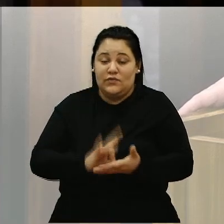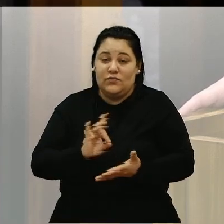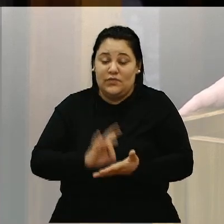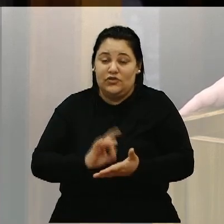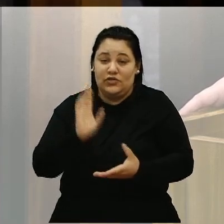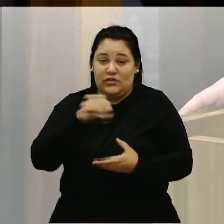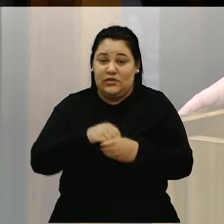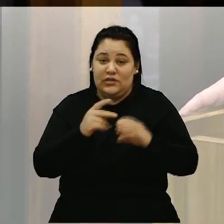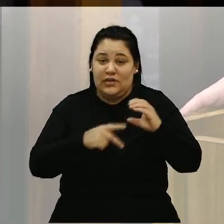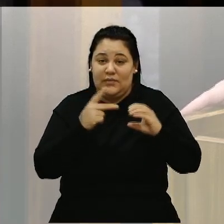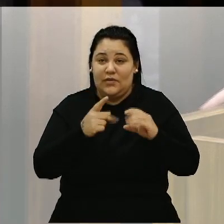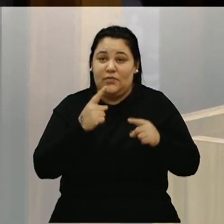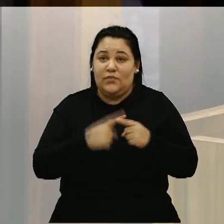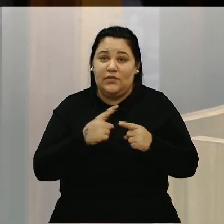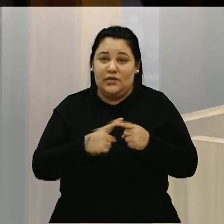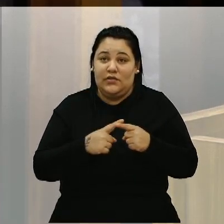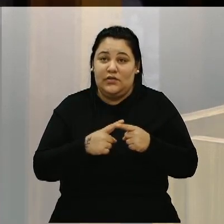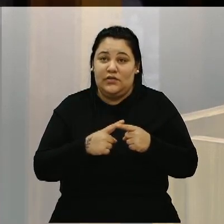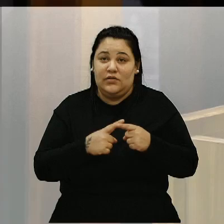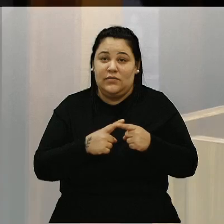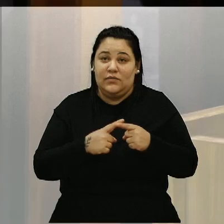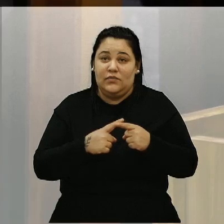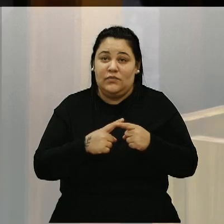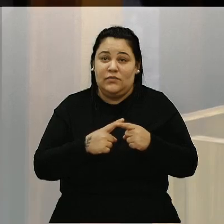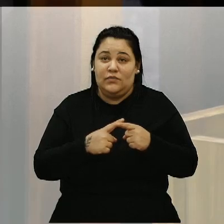casa. Porque senão nós vamos firmar,